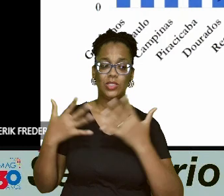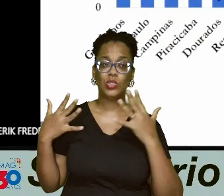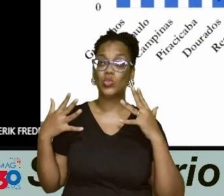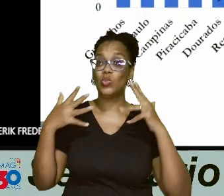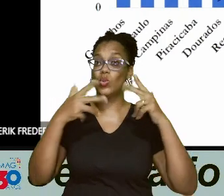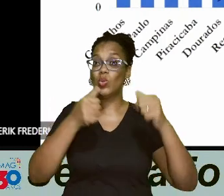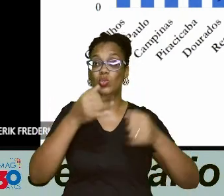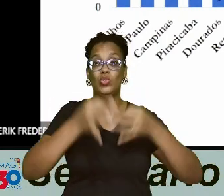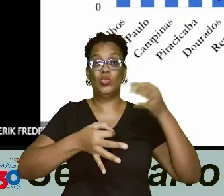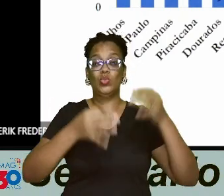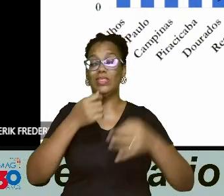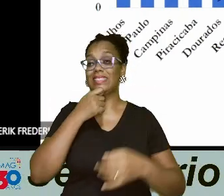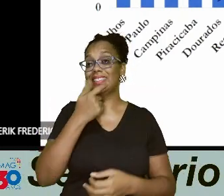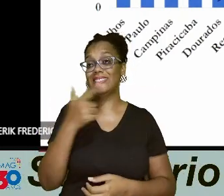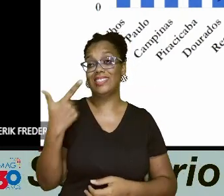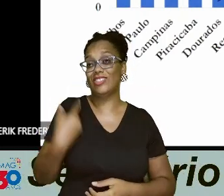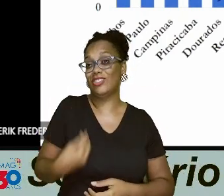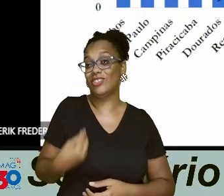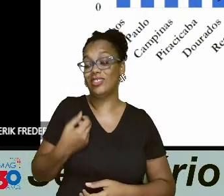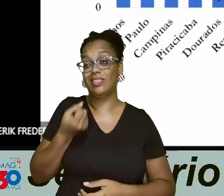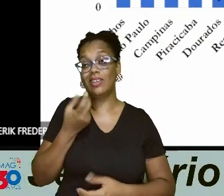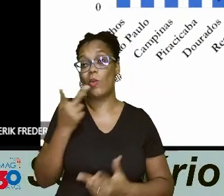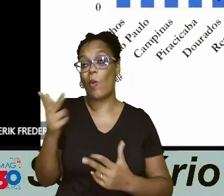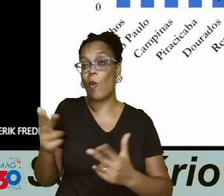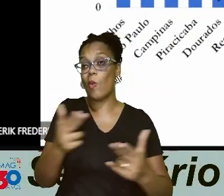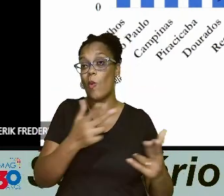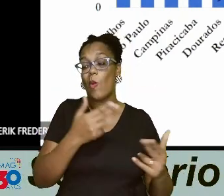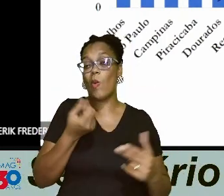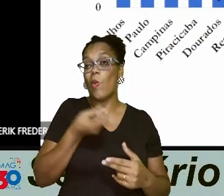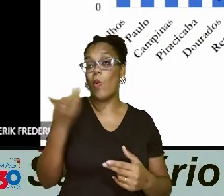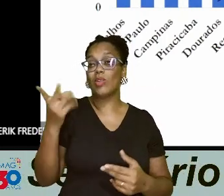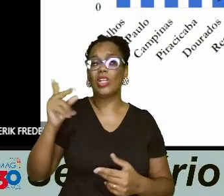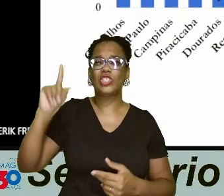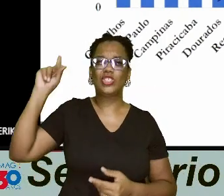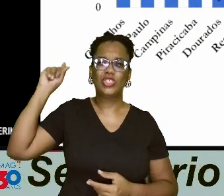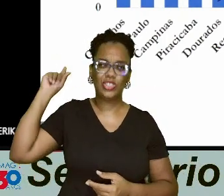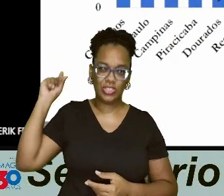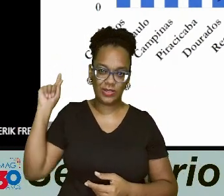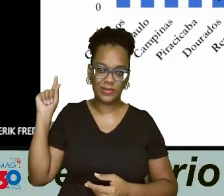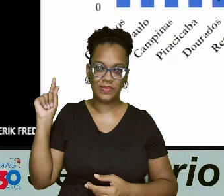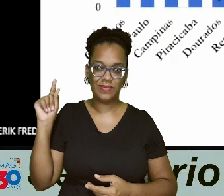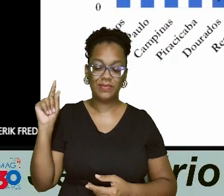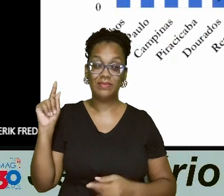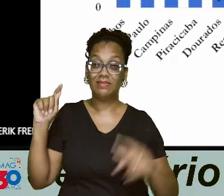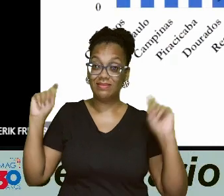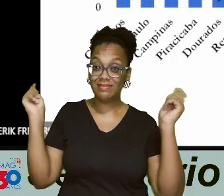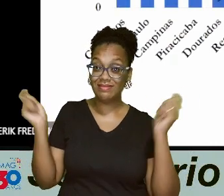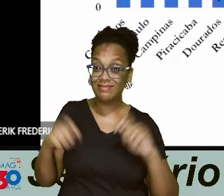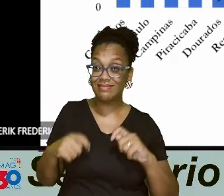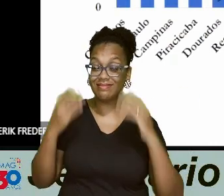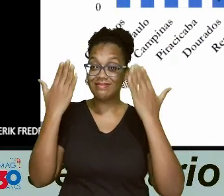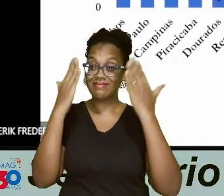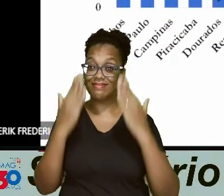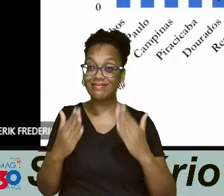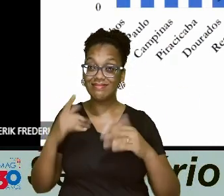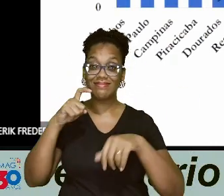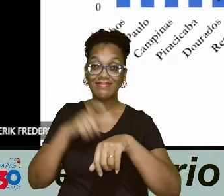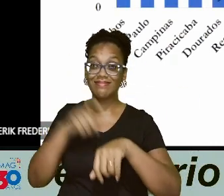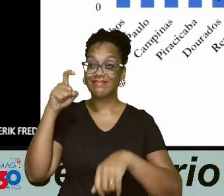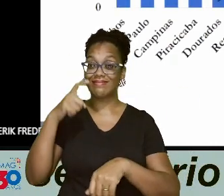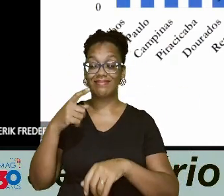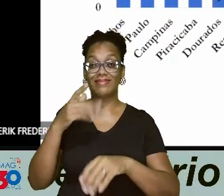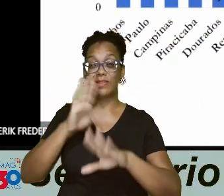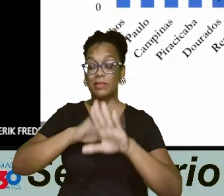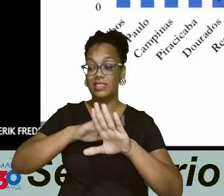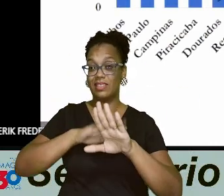tinham iguais números de feitos antigos em condições de aplicação imediata do precedente, porque